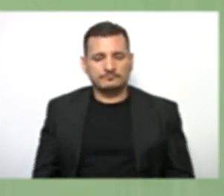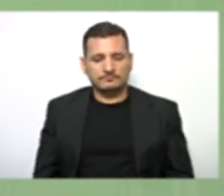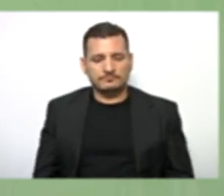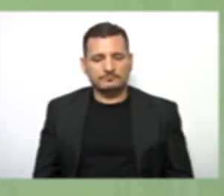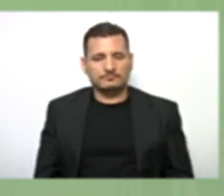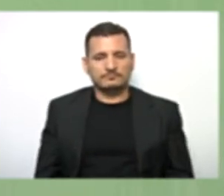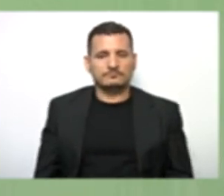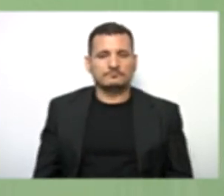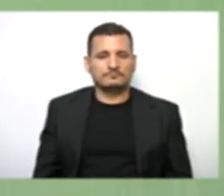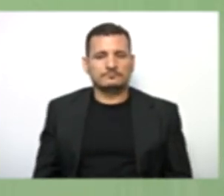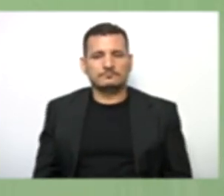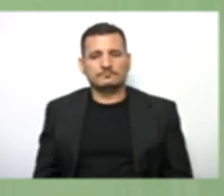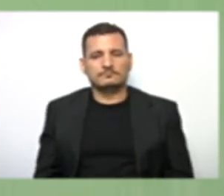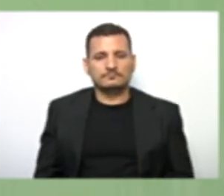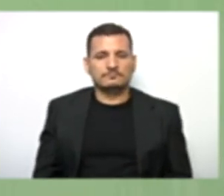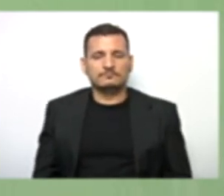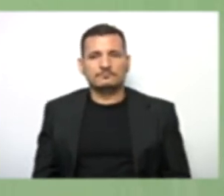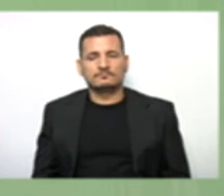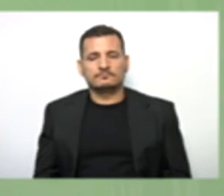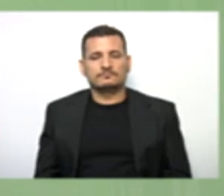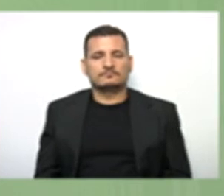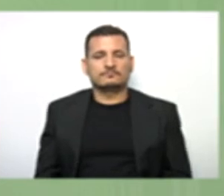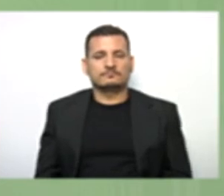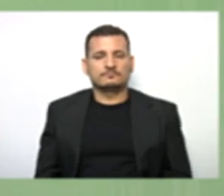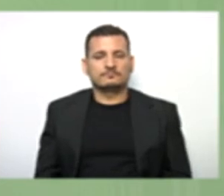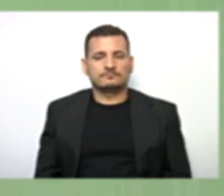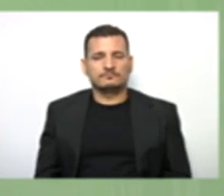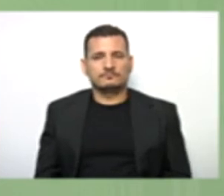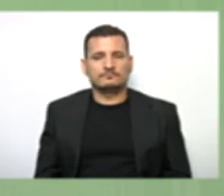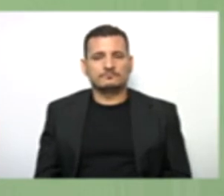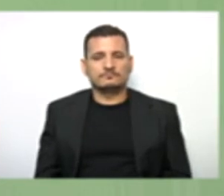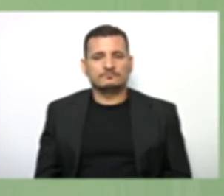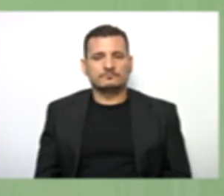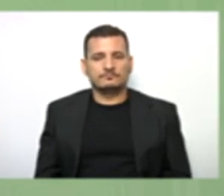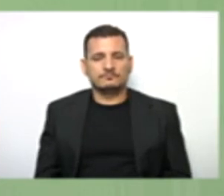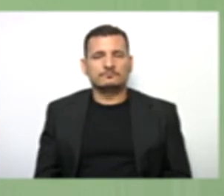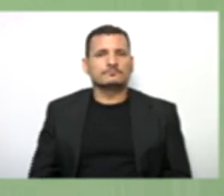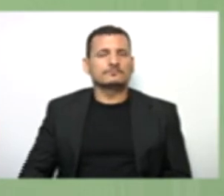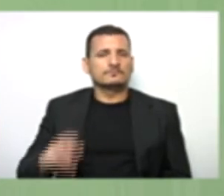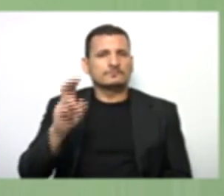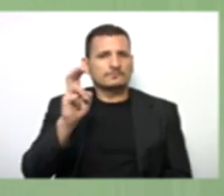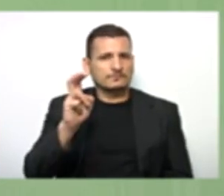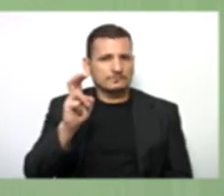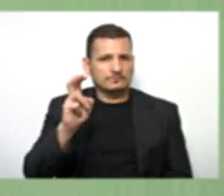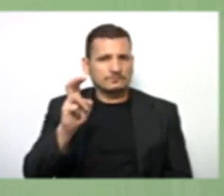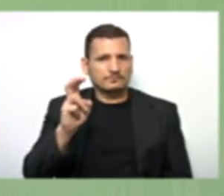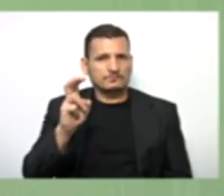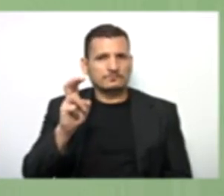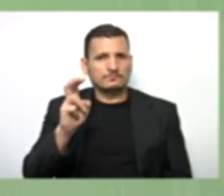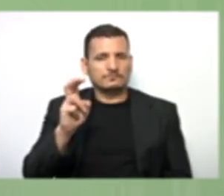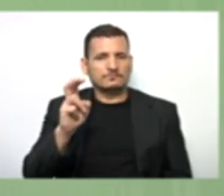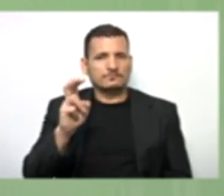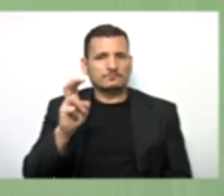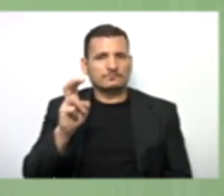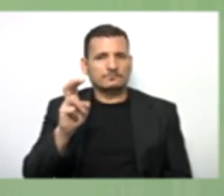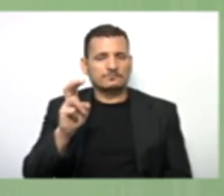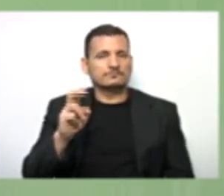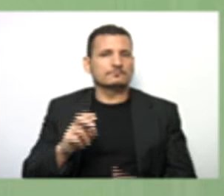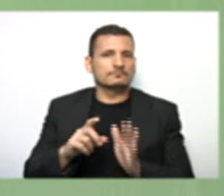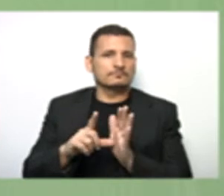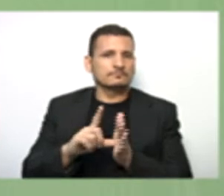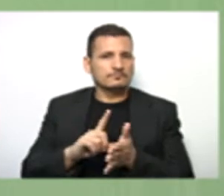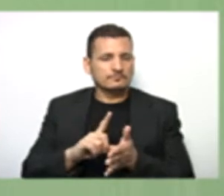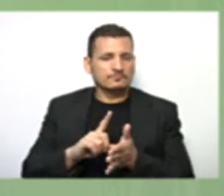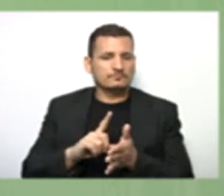Antes de ir para a questão 5, professora, é que a questão 5 a gente já sabe, é aquela que o nosso tutor vai dar uma bala ali, né? Que vai tirar do